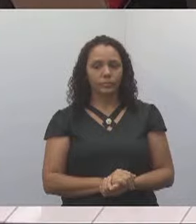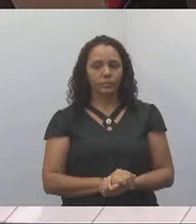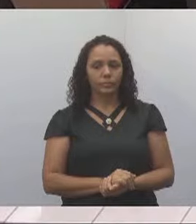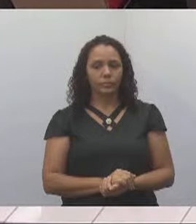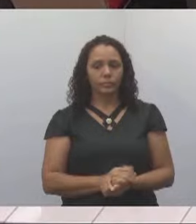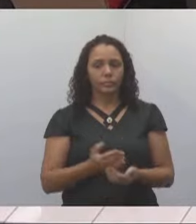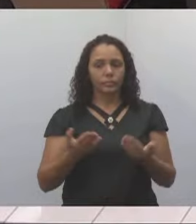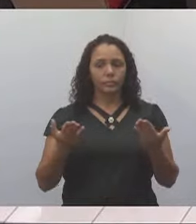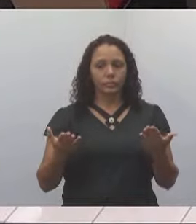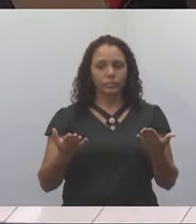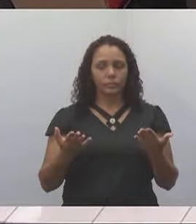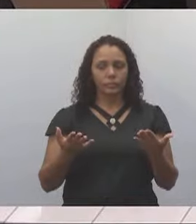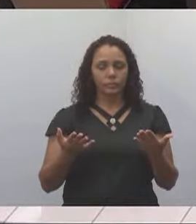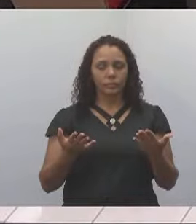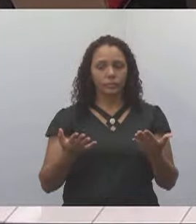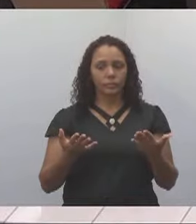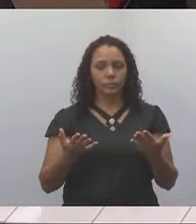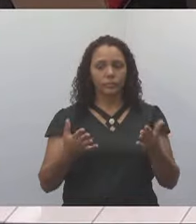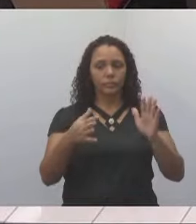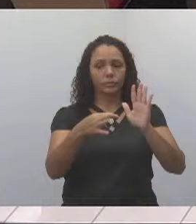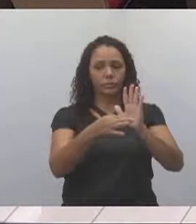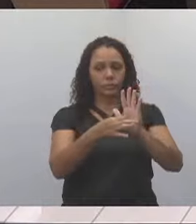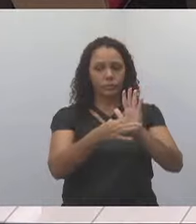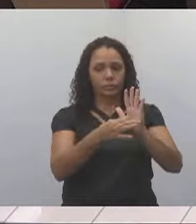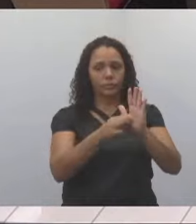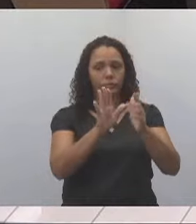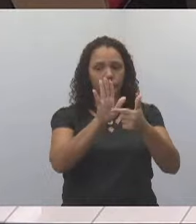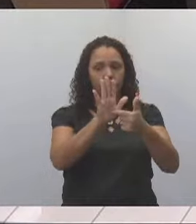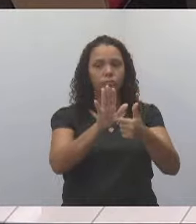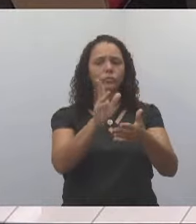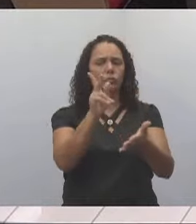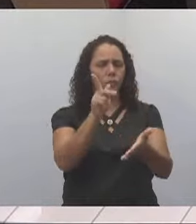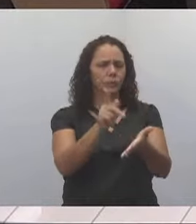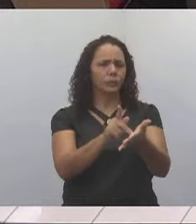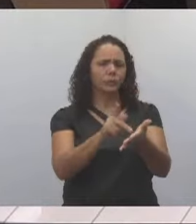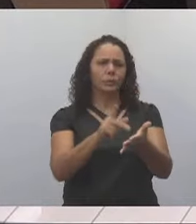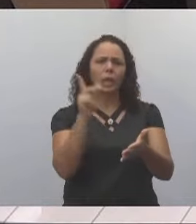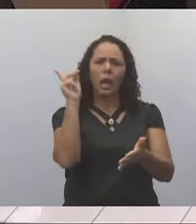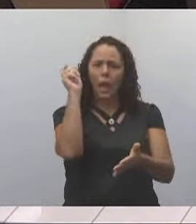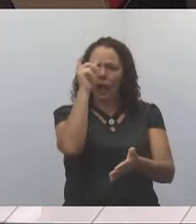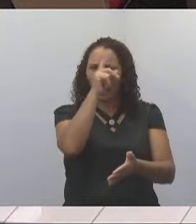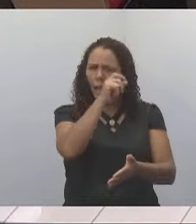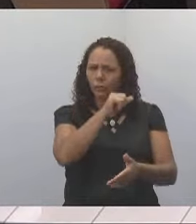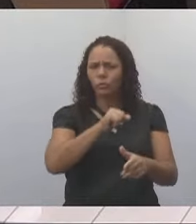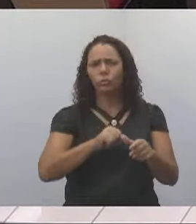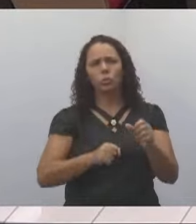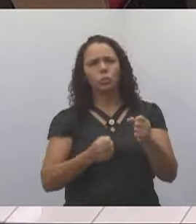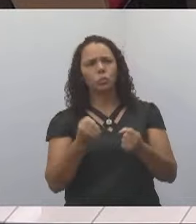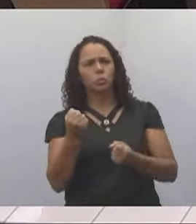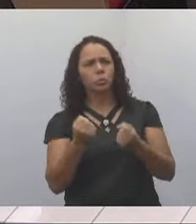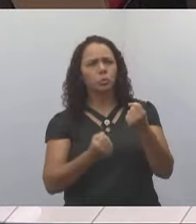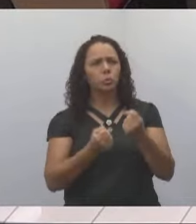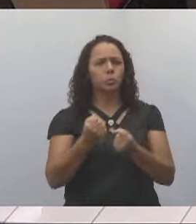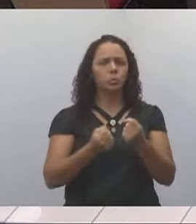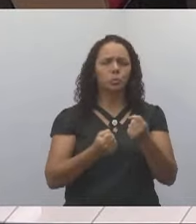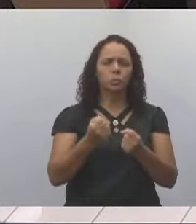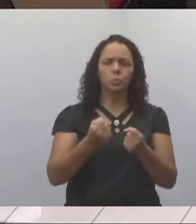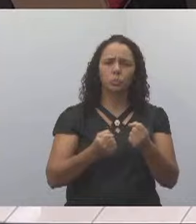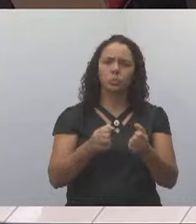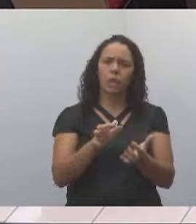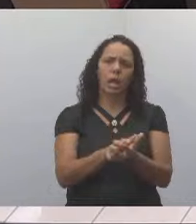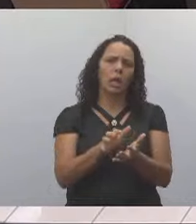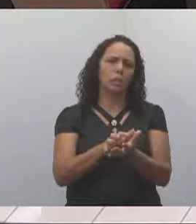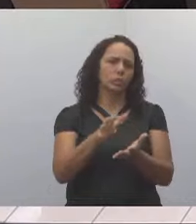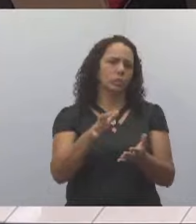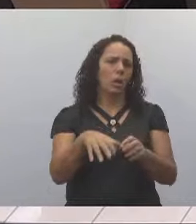Bom, eu gostaria de tecer um comentário aqui. Realmente, está muito difícil dirigir aqui em Jacareí. As motos não